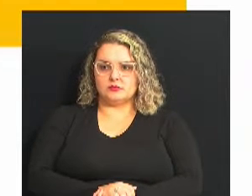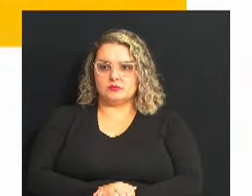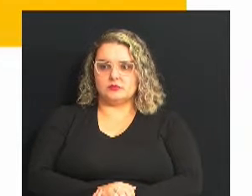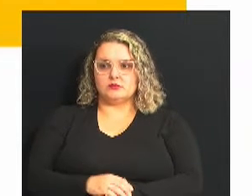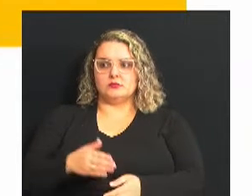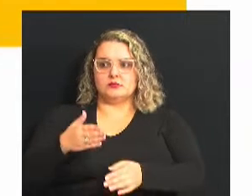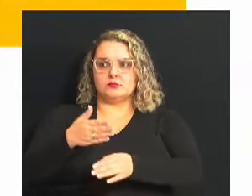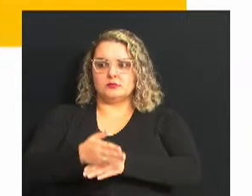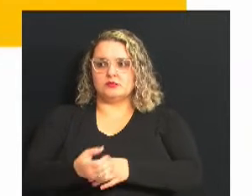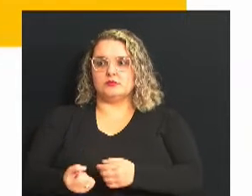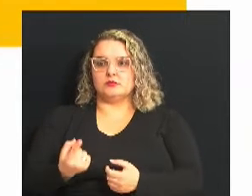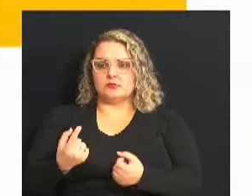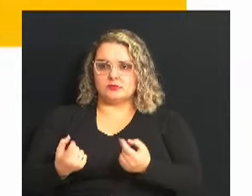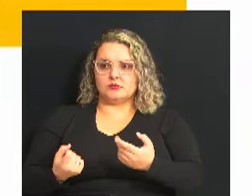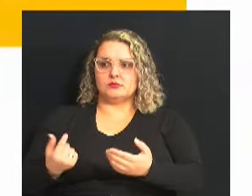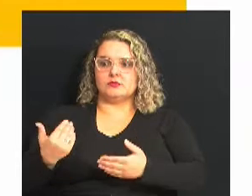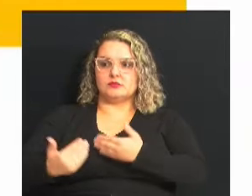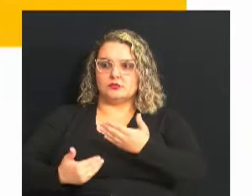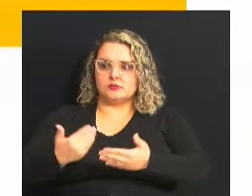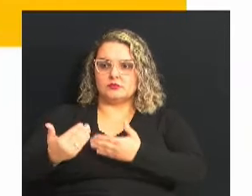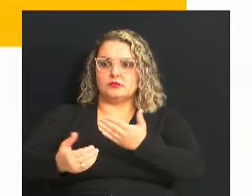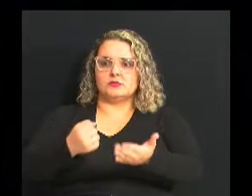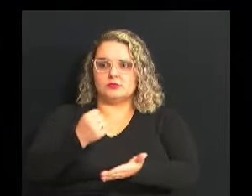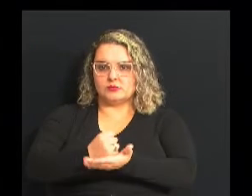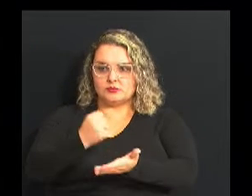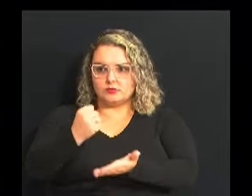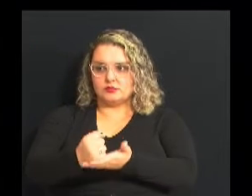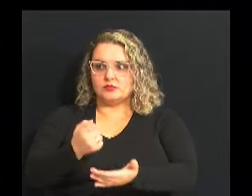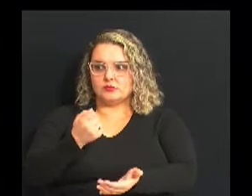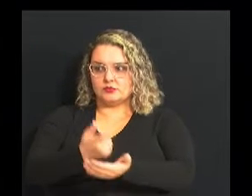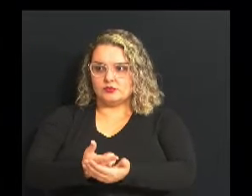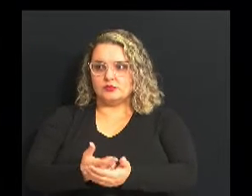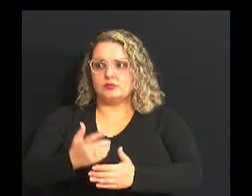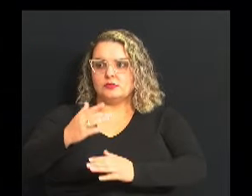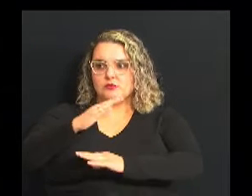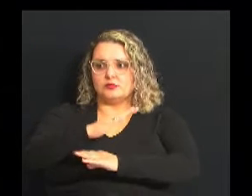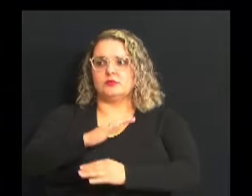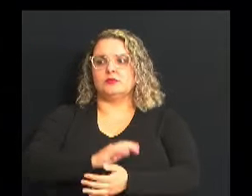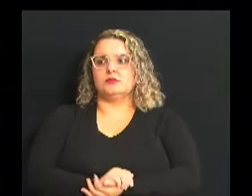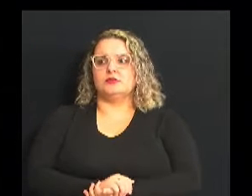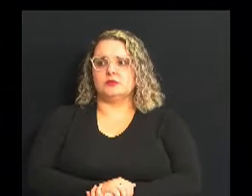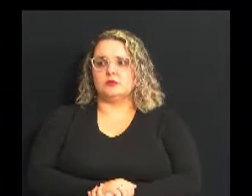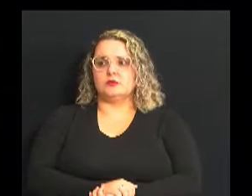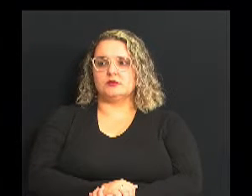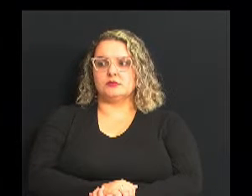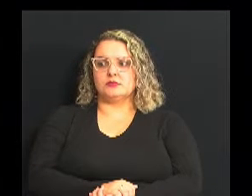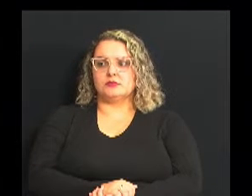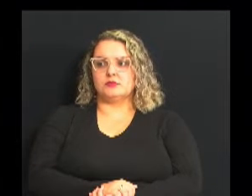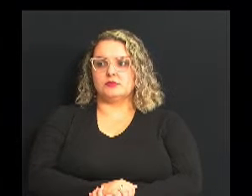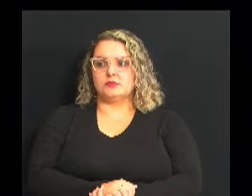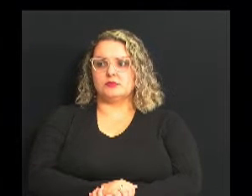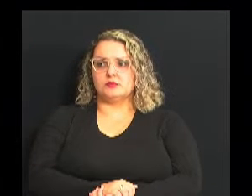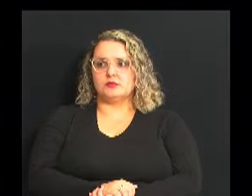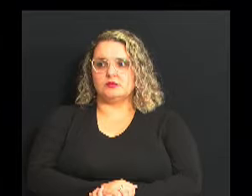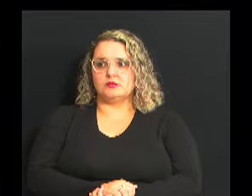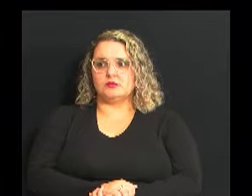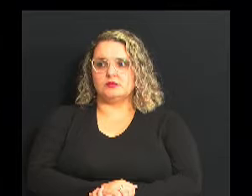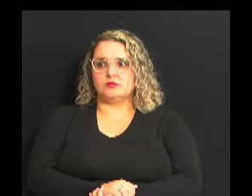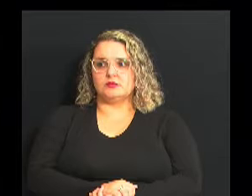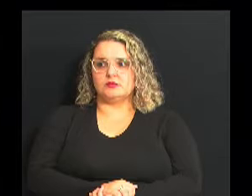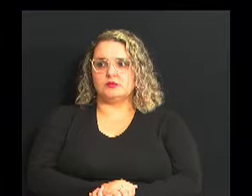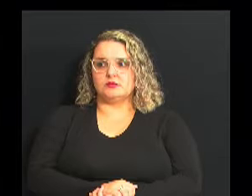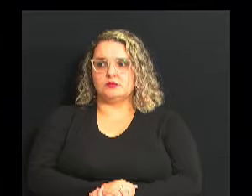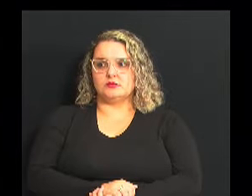de alguns processos de compra, né, e contratação na Câmara. Então, aí a gente tem dois exemplos, são de